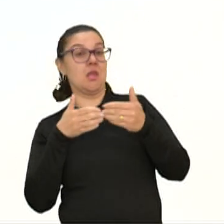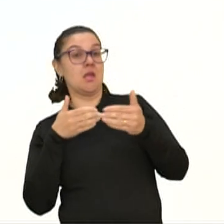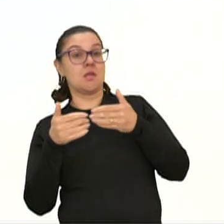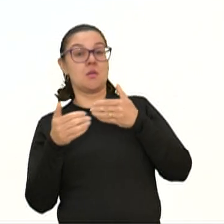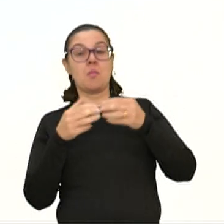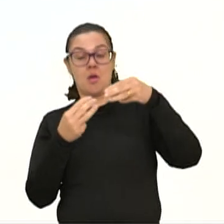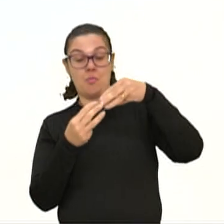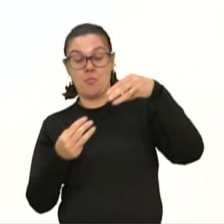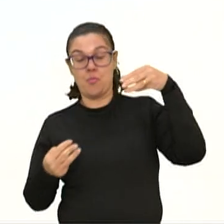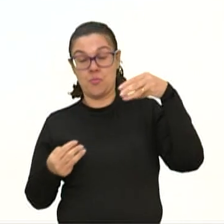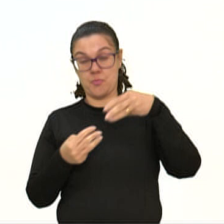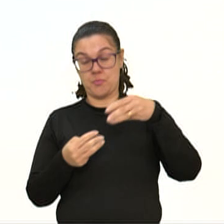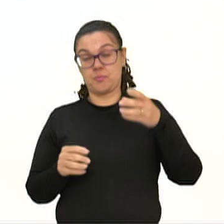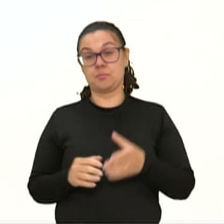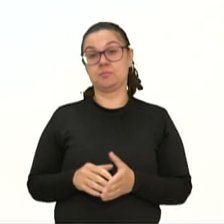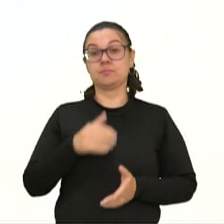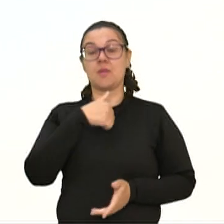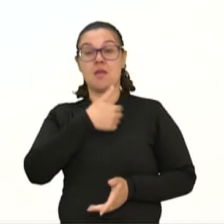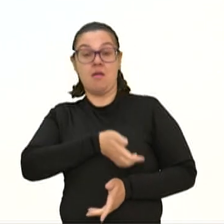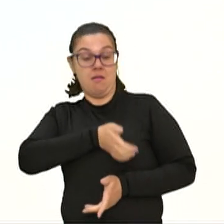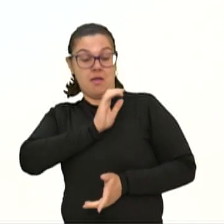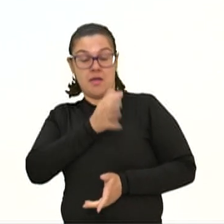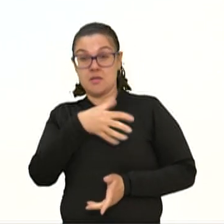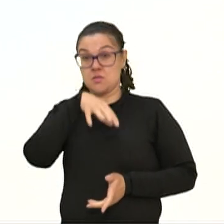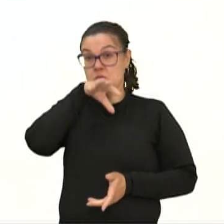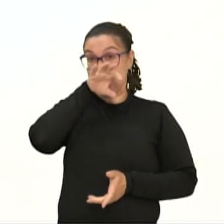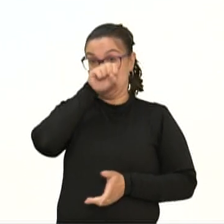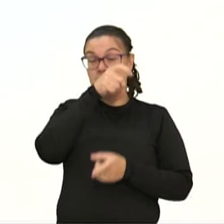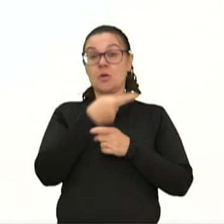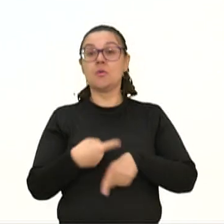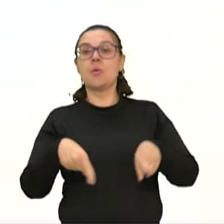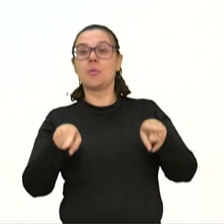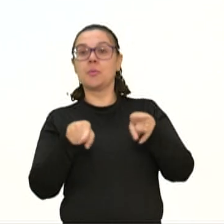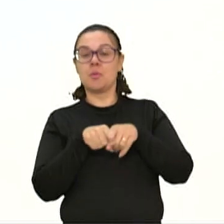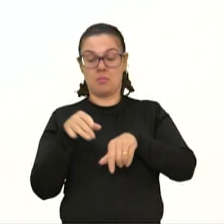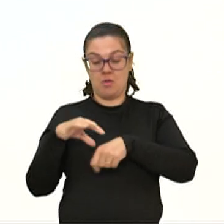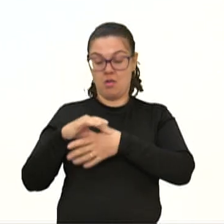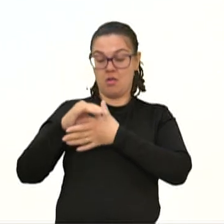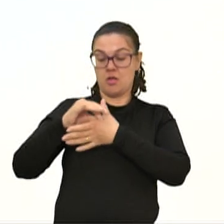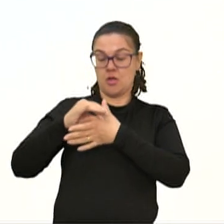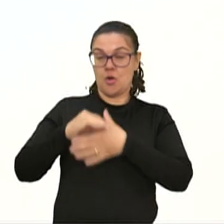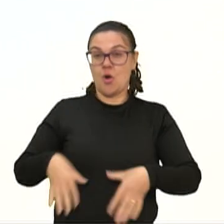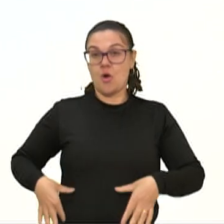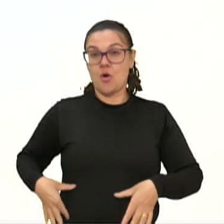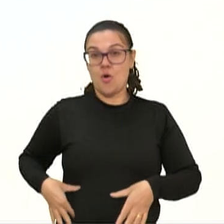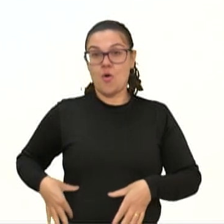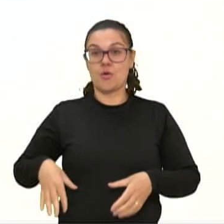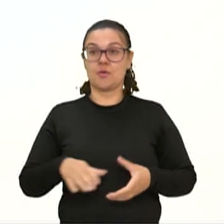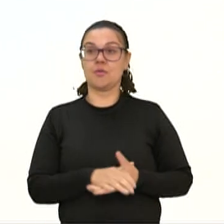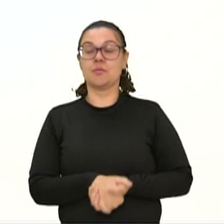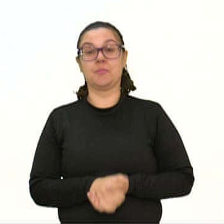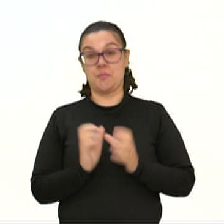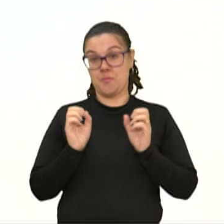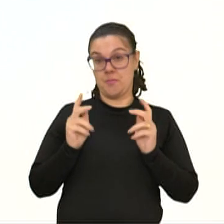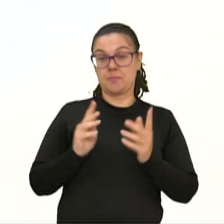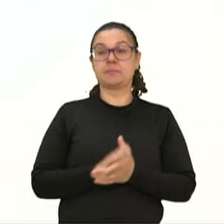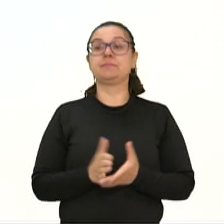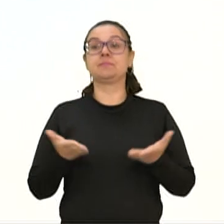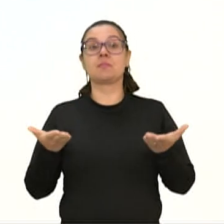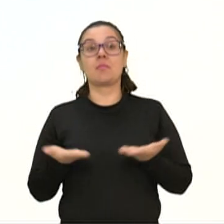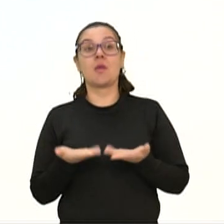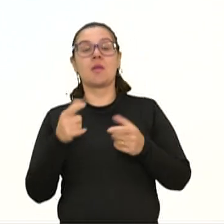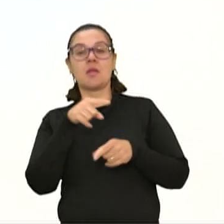ele muscular, cardiorrespiratório ou de gordura, que é o nosso percentual de gordura. E